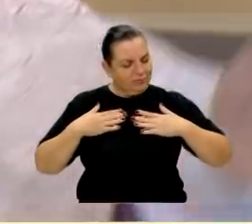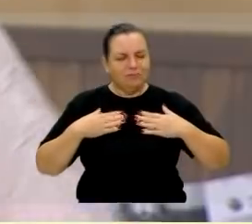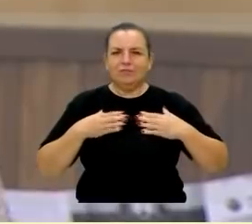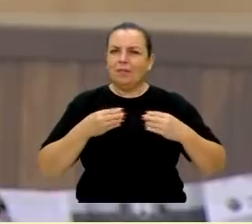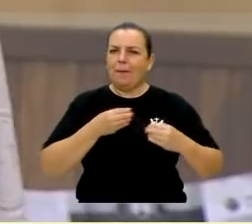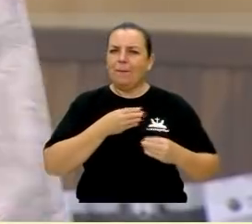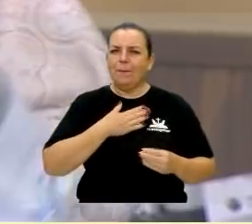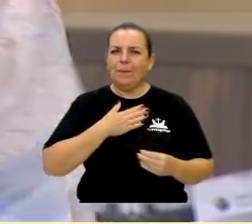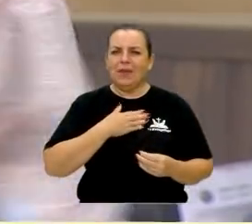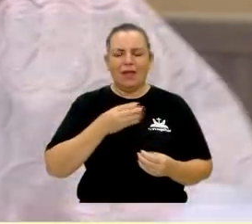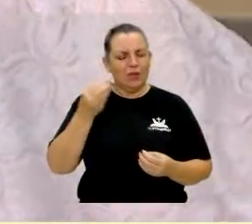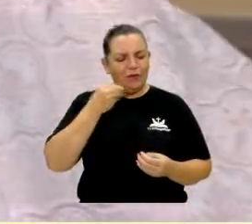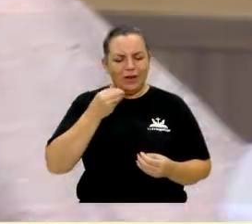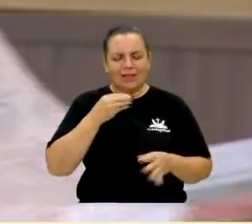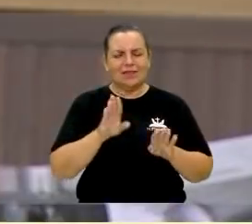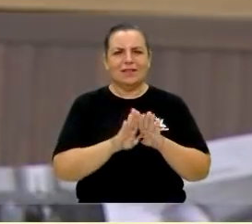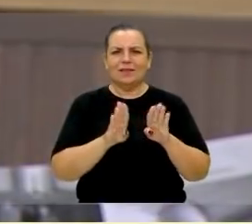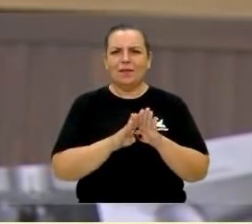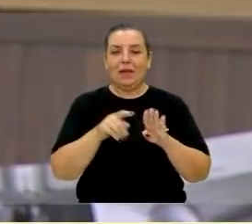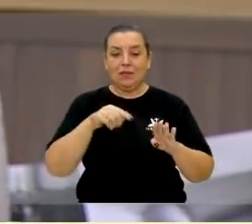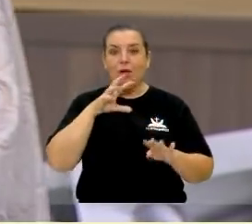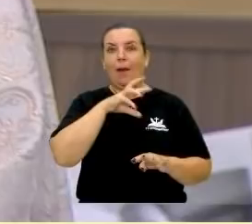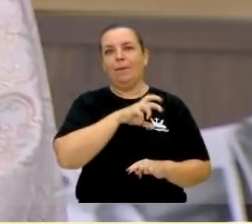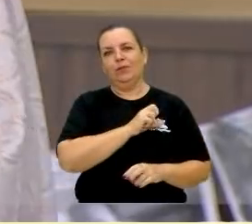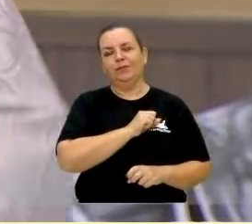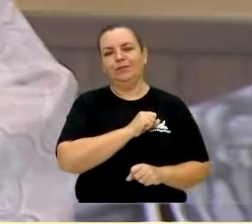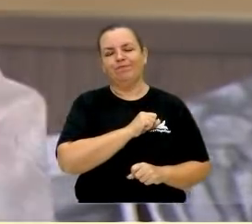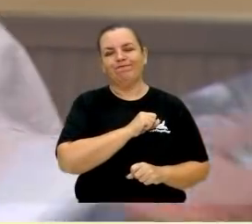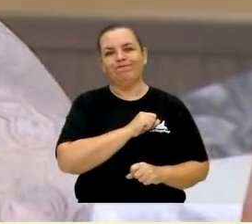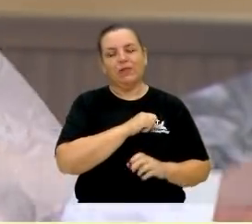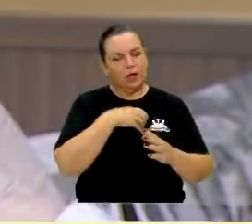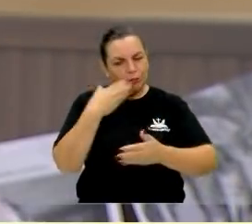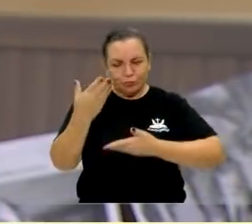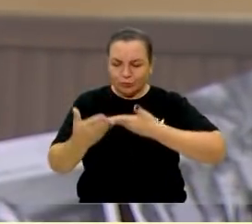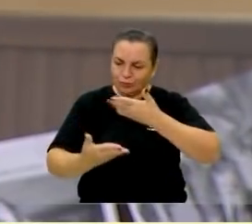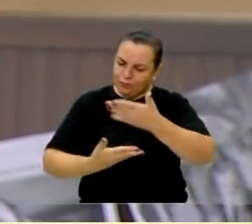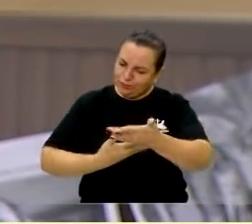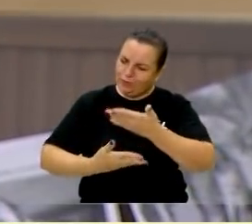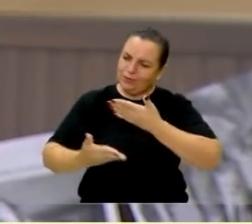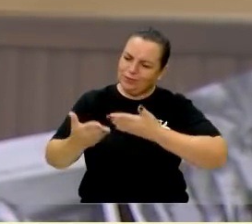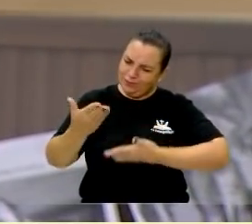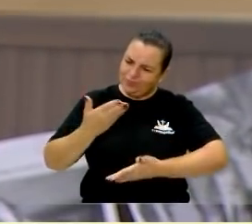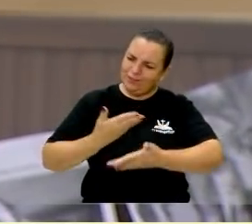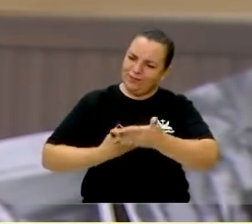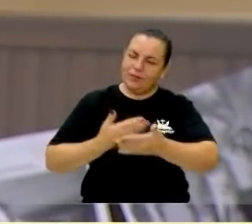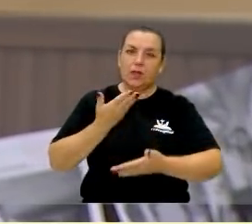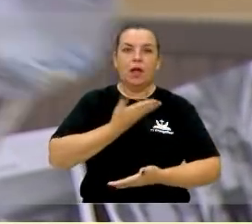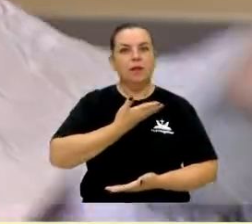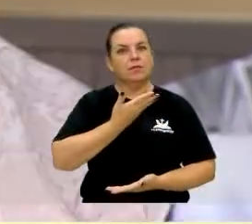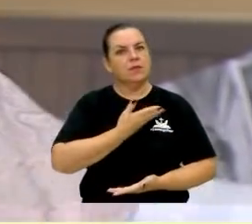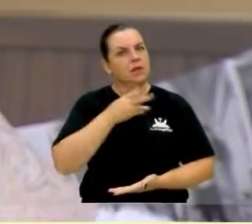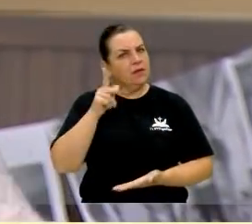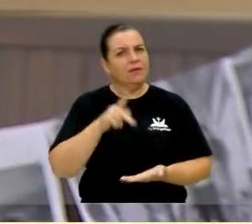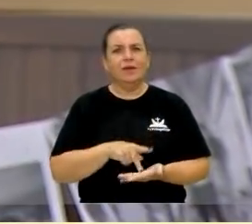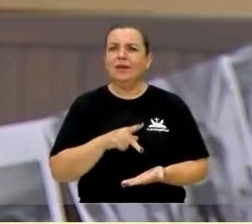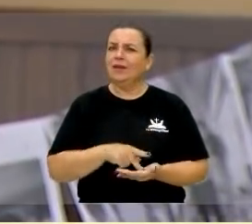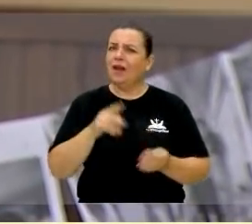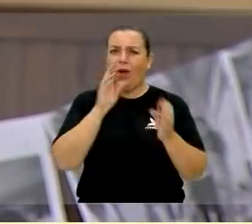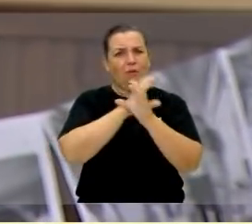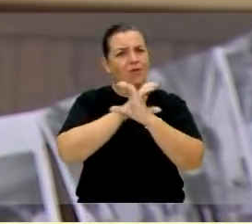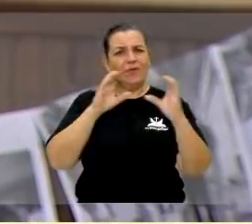fraquezas. Isso é amor, isso é amizade, isso é